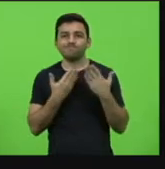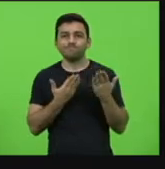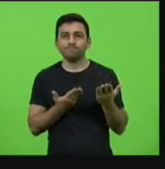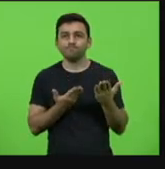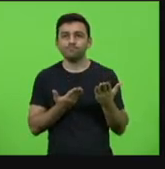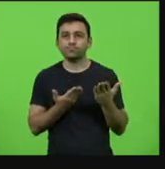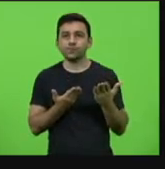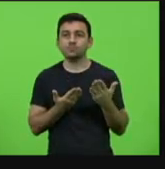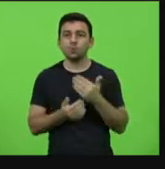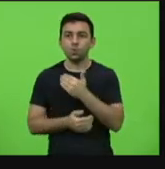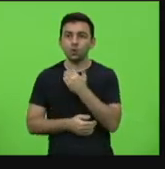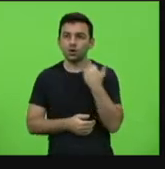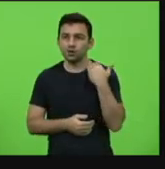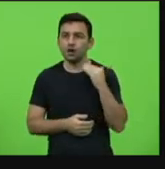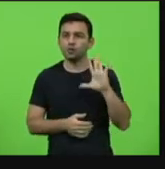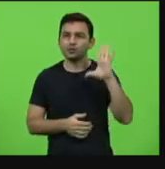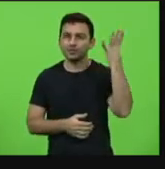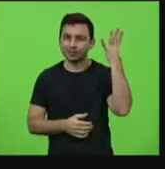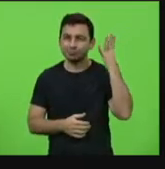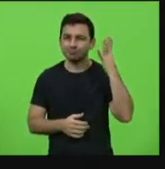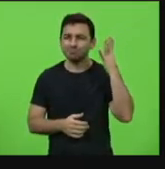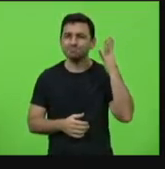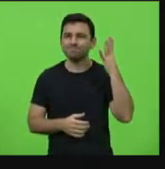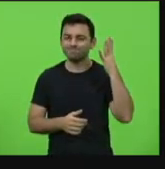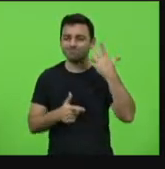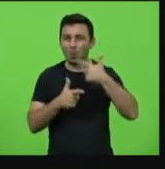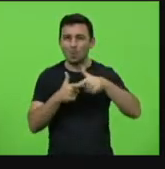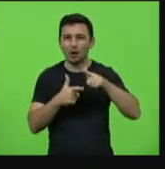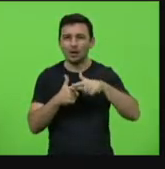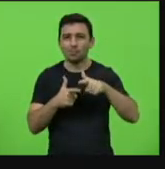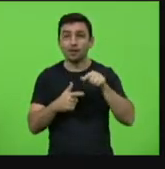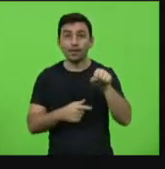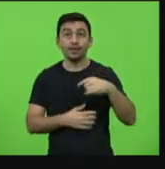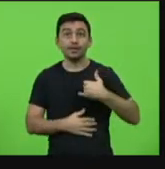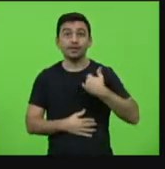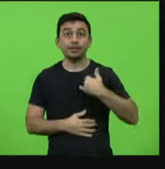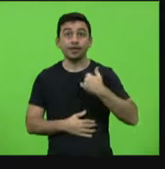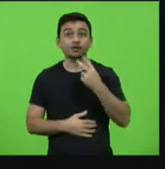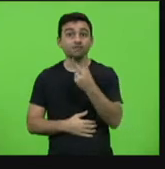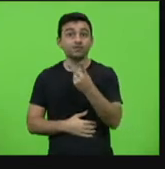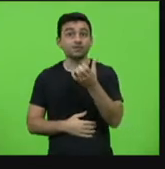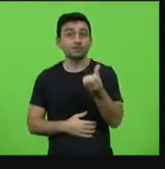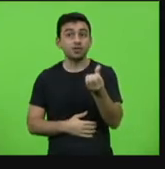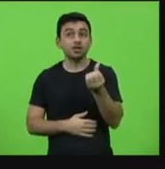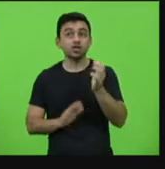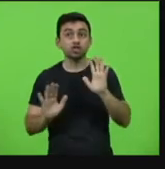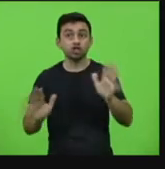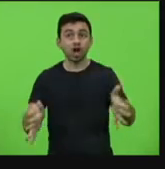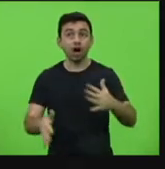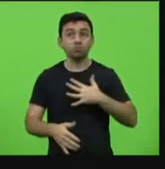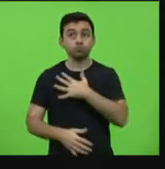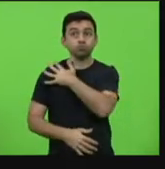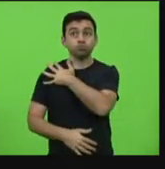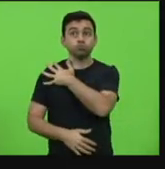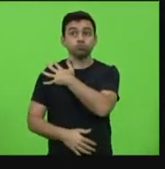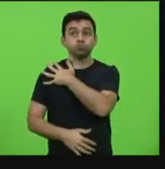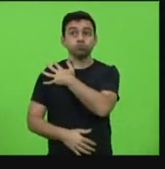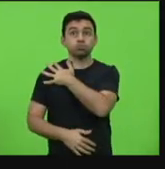Ele perdeu a vida num acidente. Então, com 26 anos, ele era o comandante da corporação. Vocês imaginam quanto